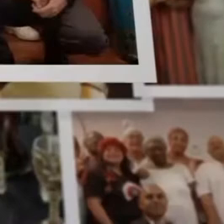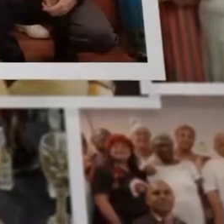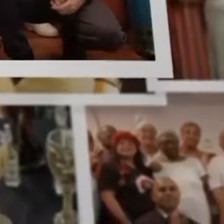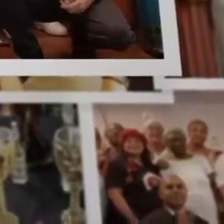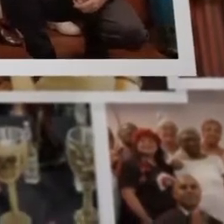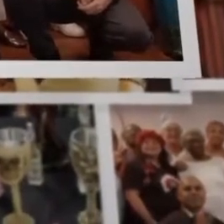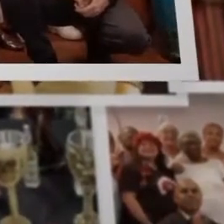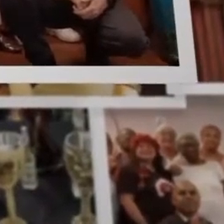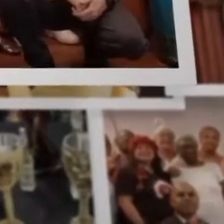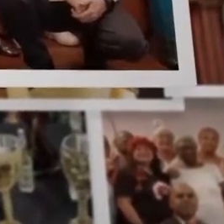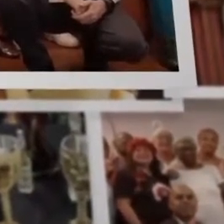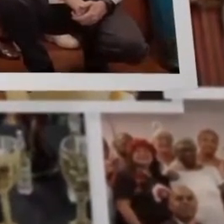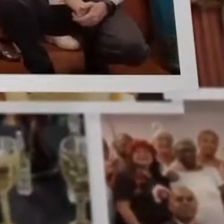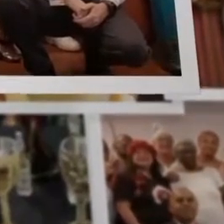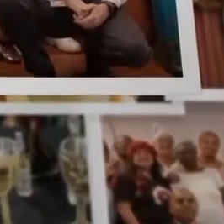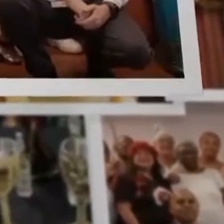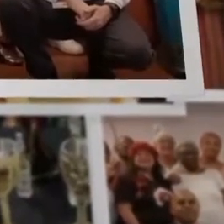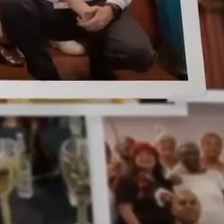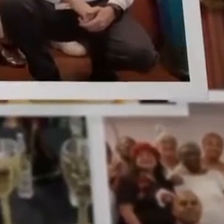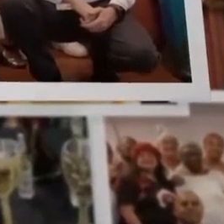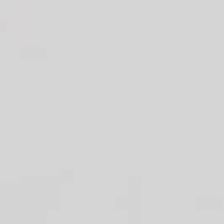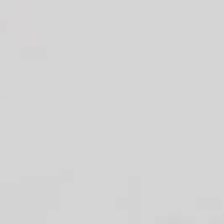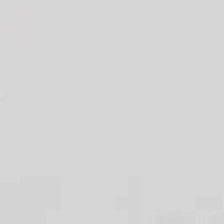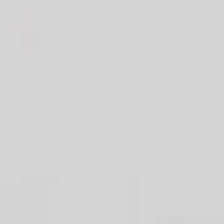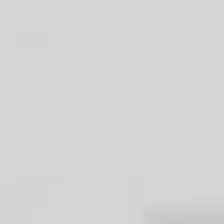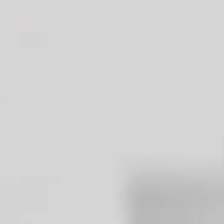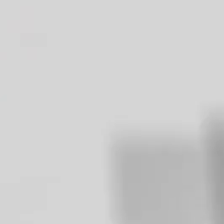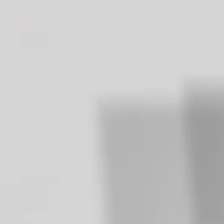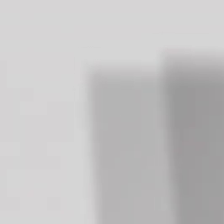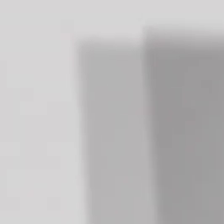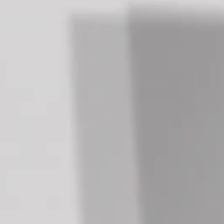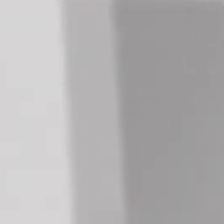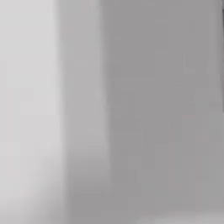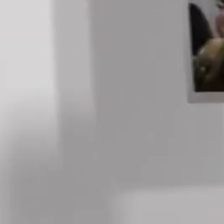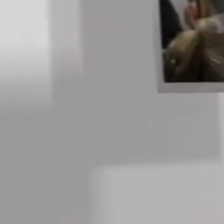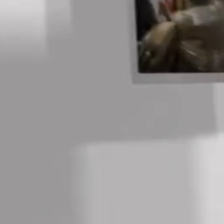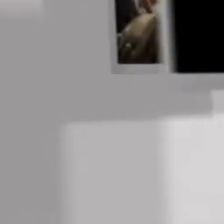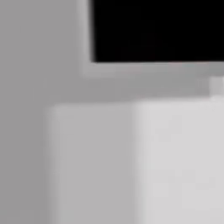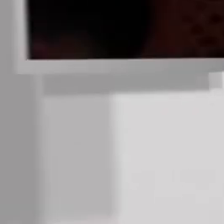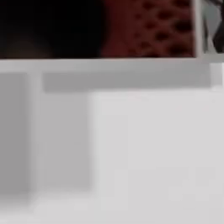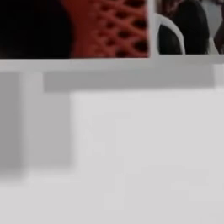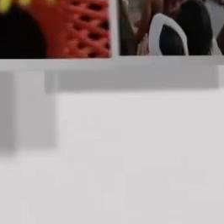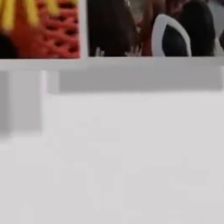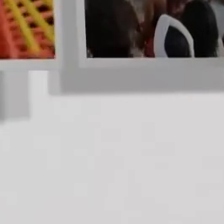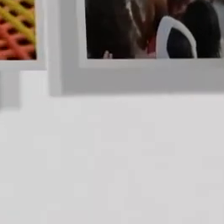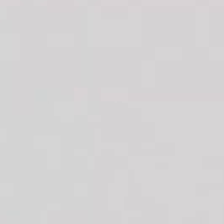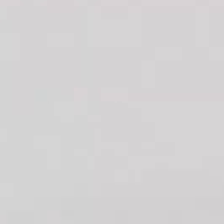E aí E aí